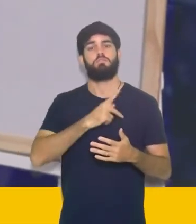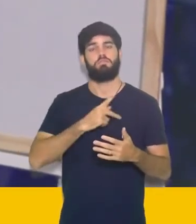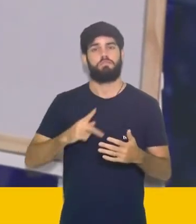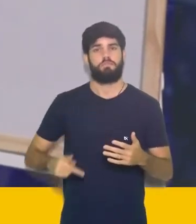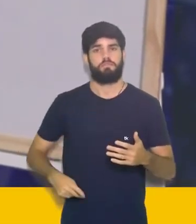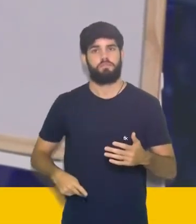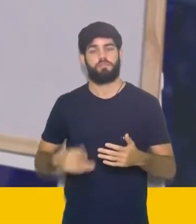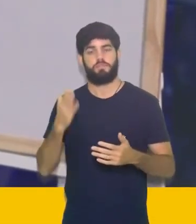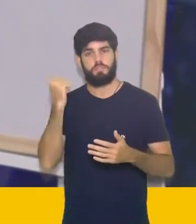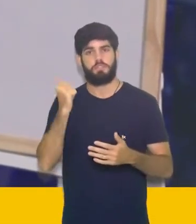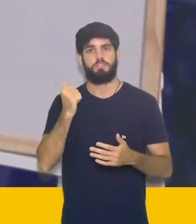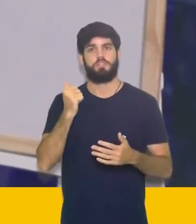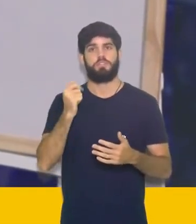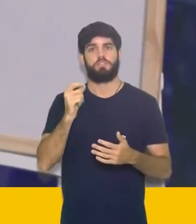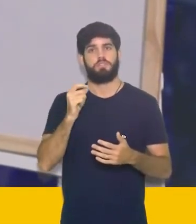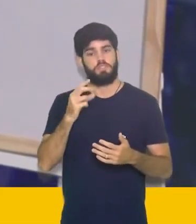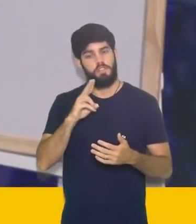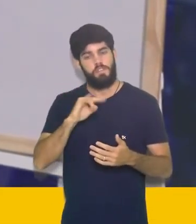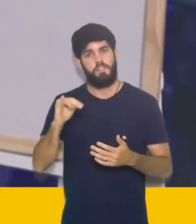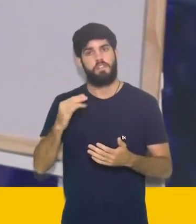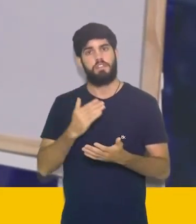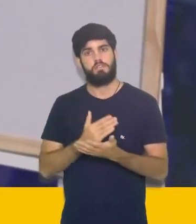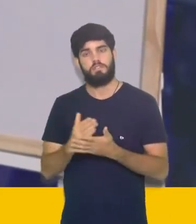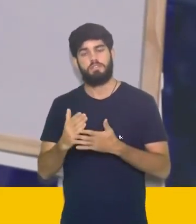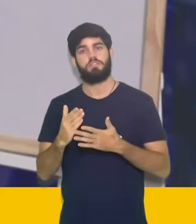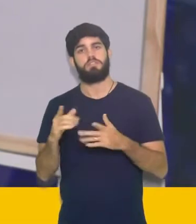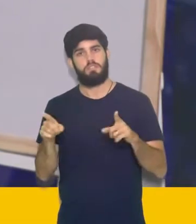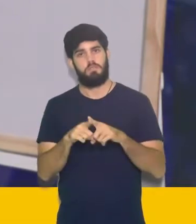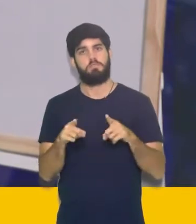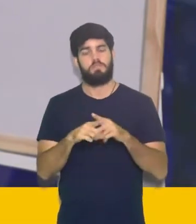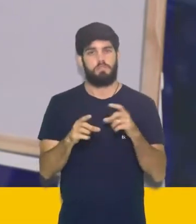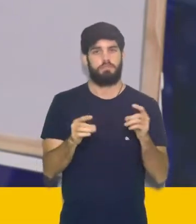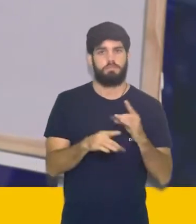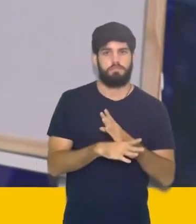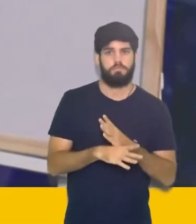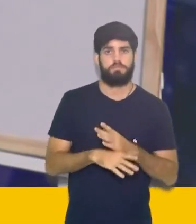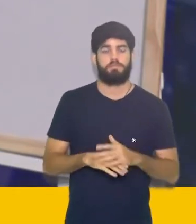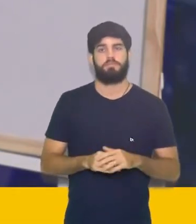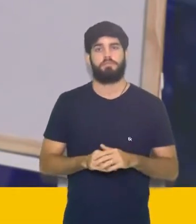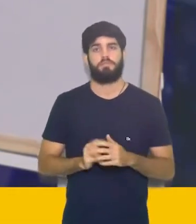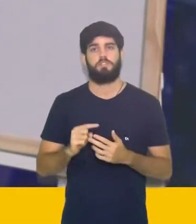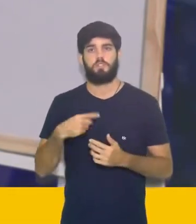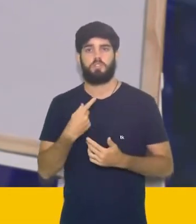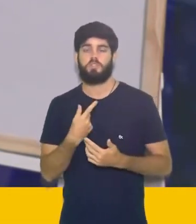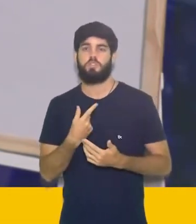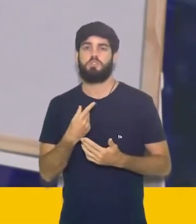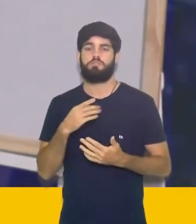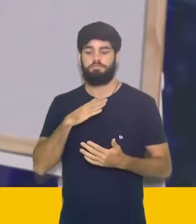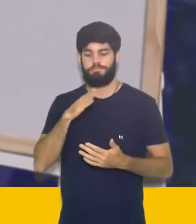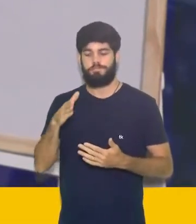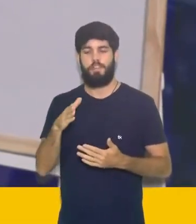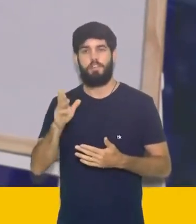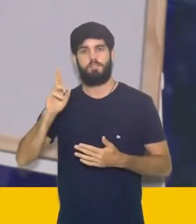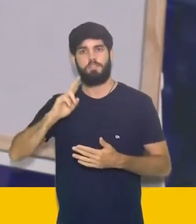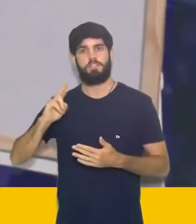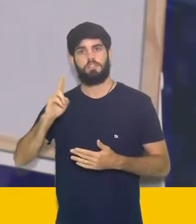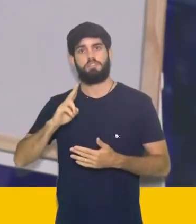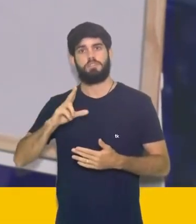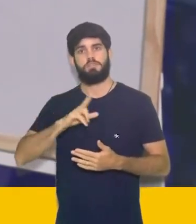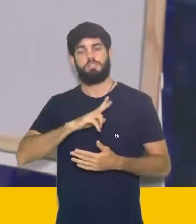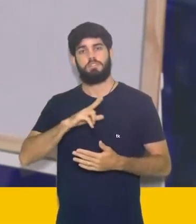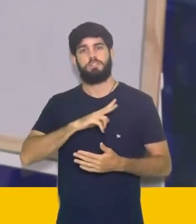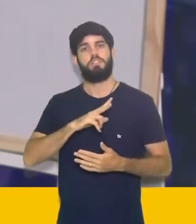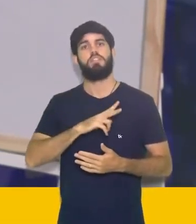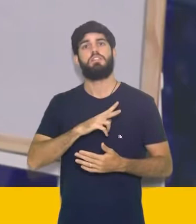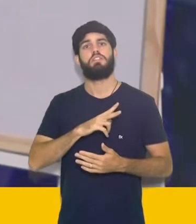vai começar e terminar. Não é isso? Porque quando a gente vai para uma universidade que é privada, a gente sabe